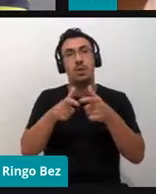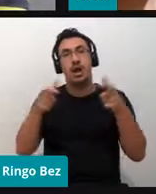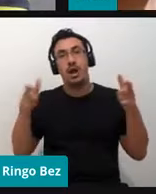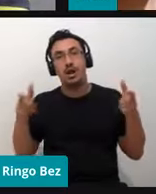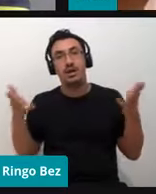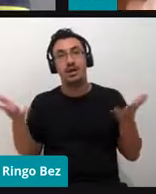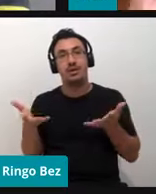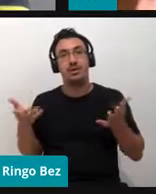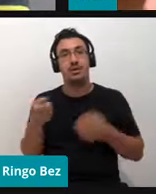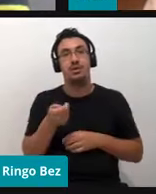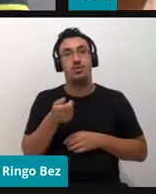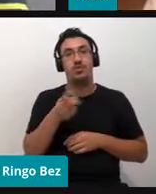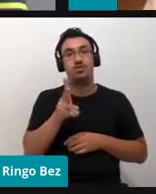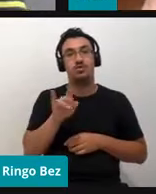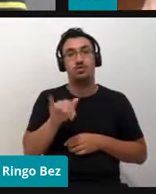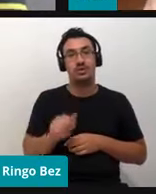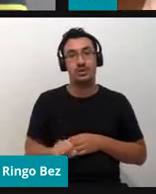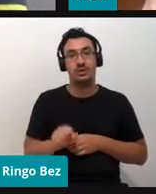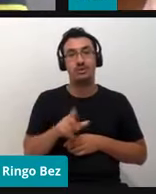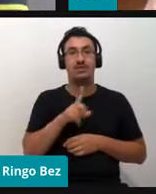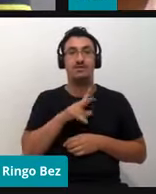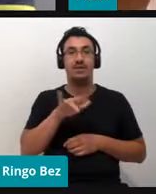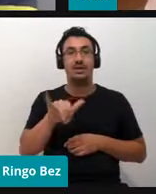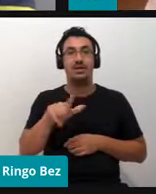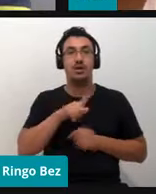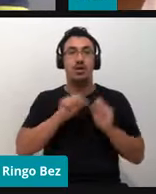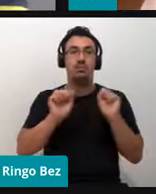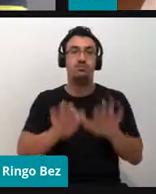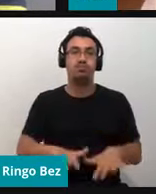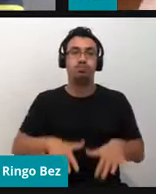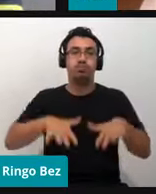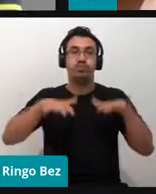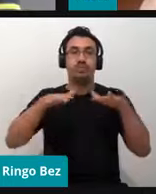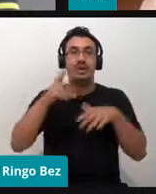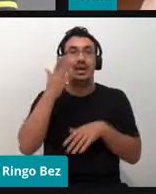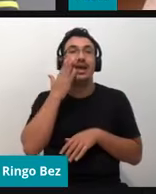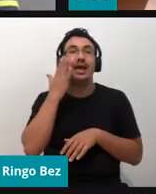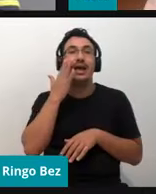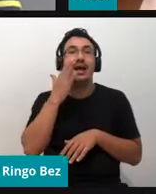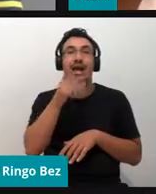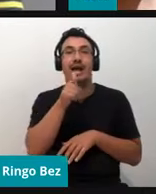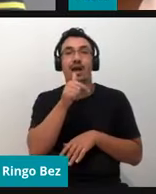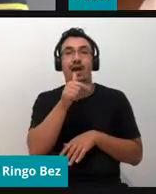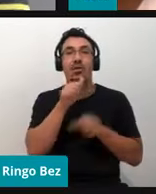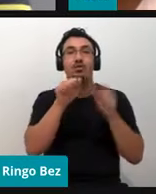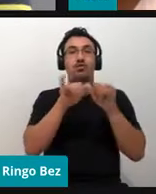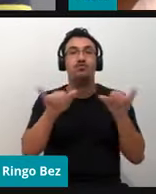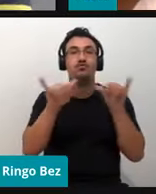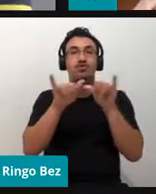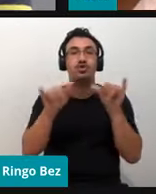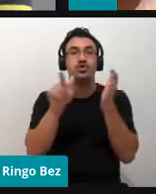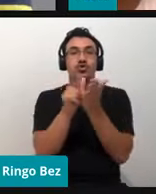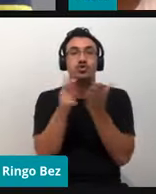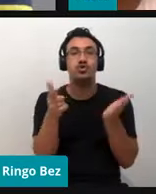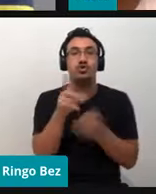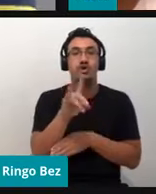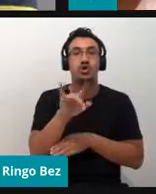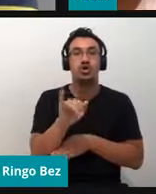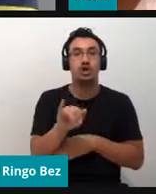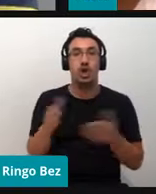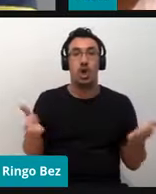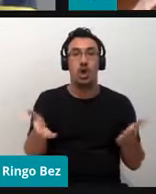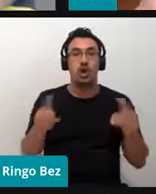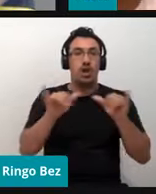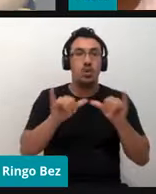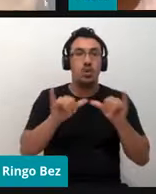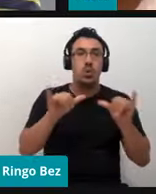poucos dias. E aí você vai ter os fenômenos das grandes pluviosidades, aquelas que saem no jornal. O dia de hoje choveu